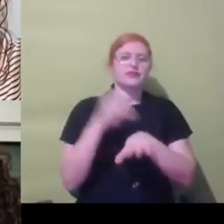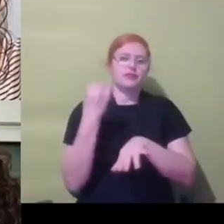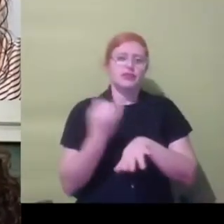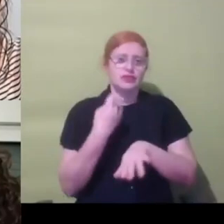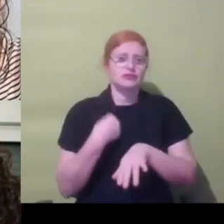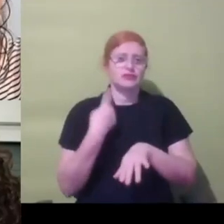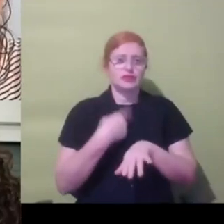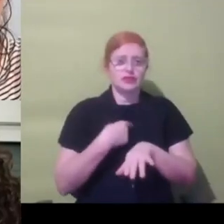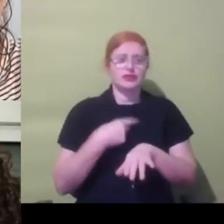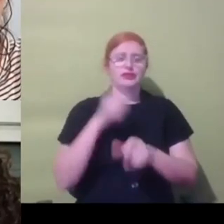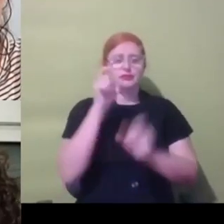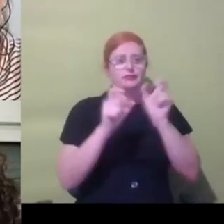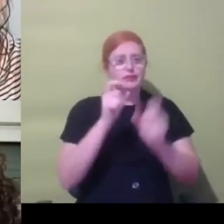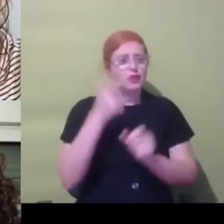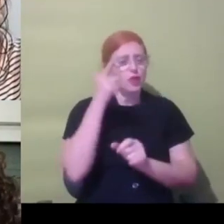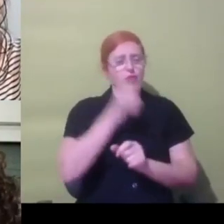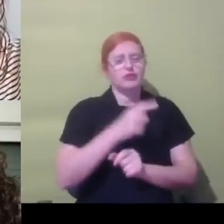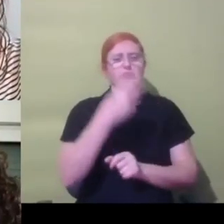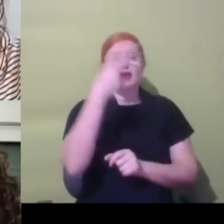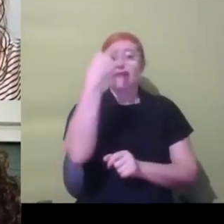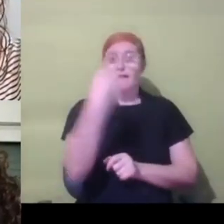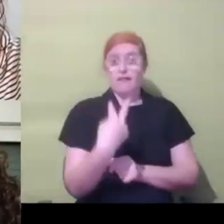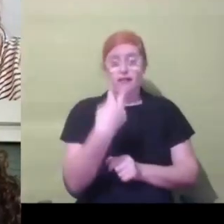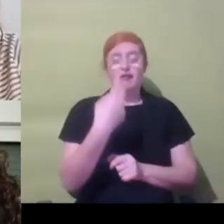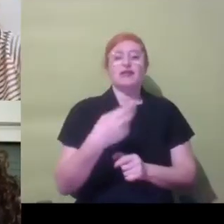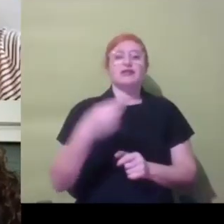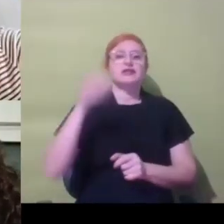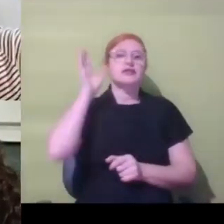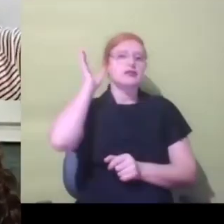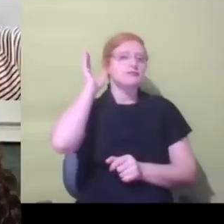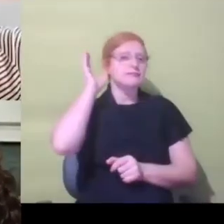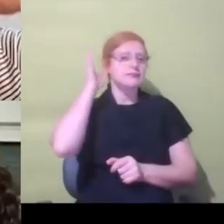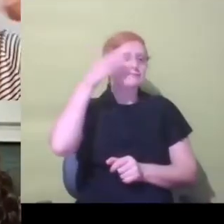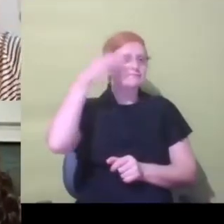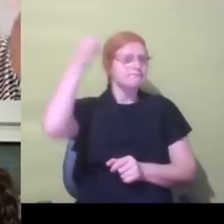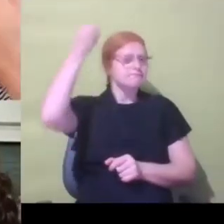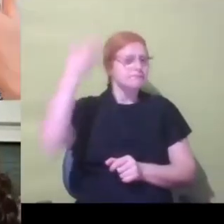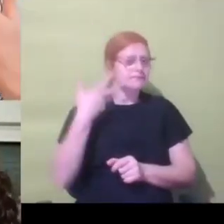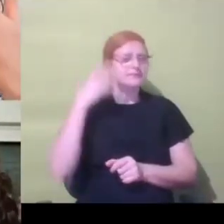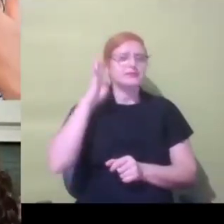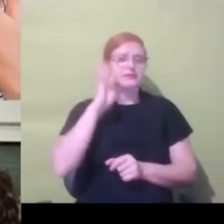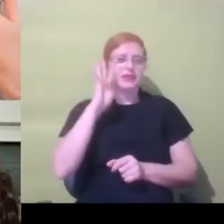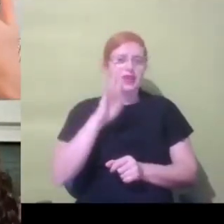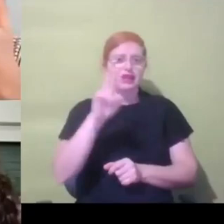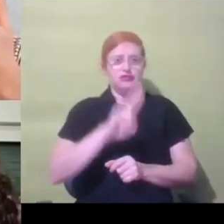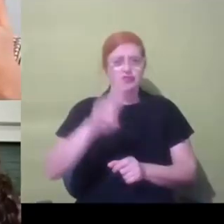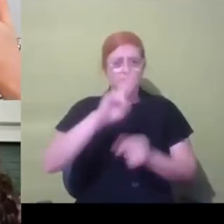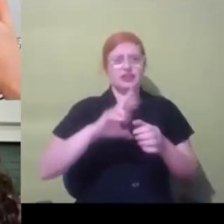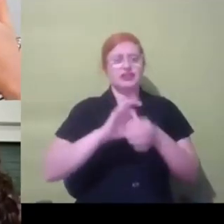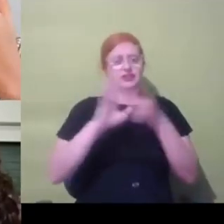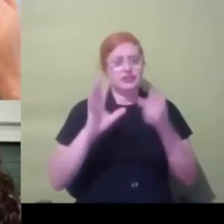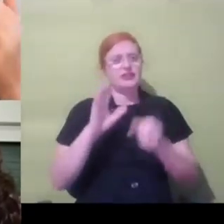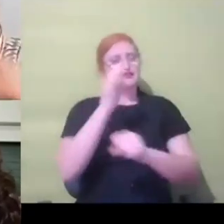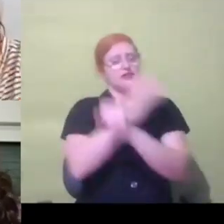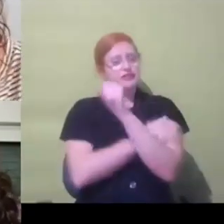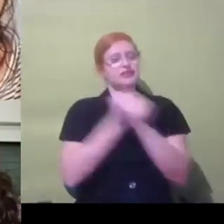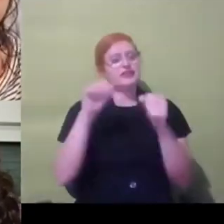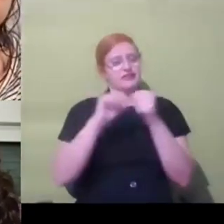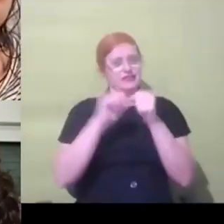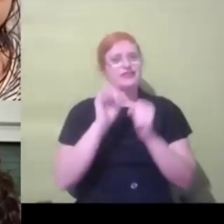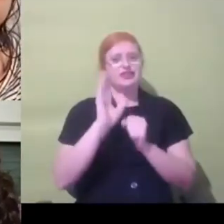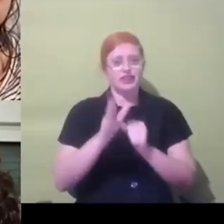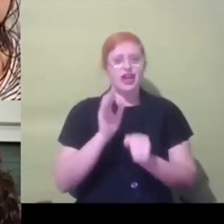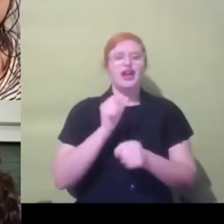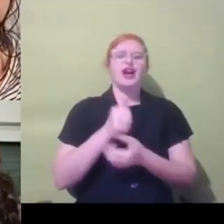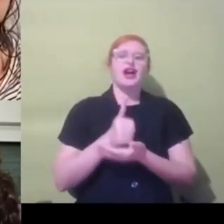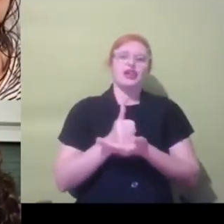pessoas que não podem nos ver, essa descrição, que é uma coisa muito legal que a universidade vem fazendo já, né? Aí